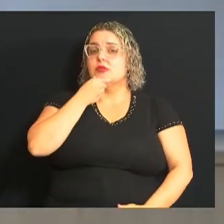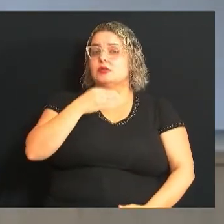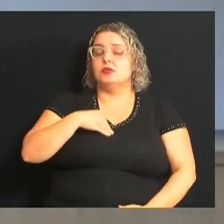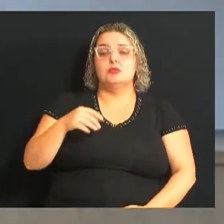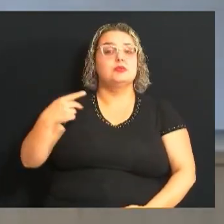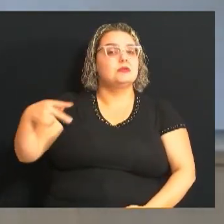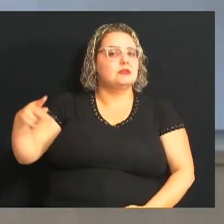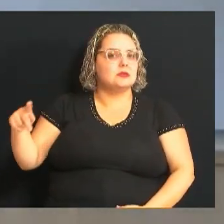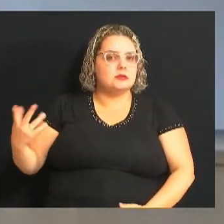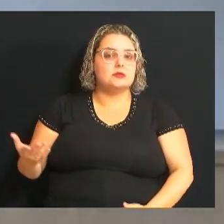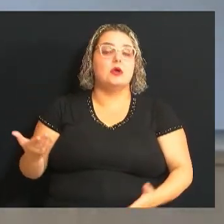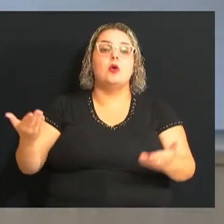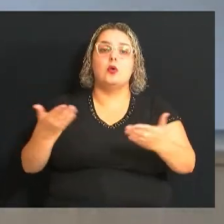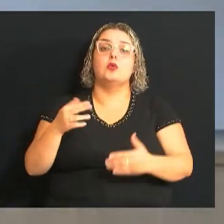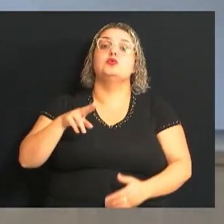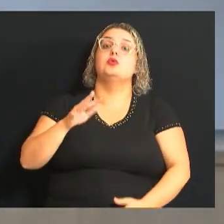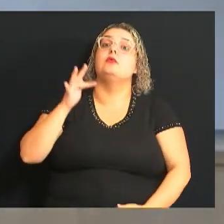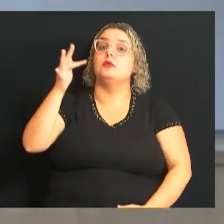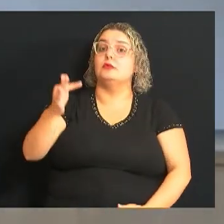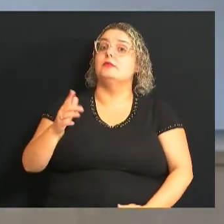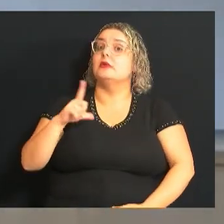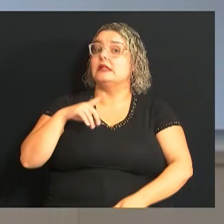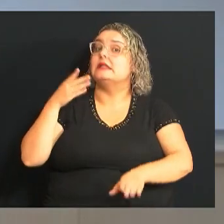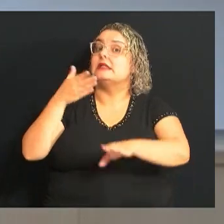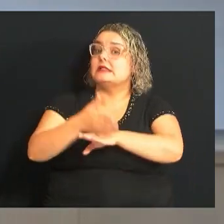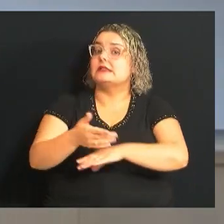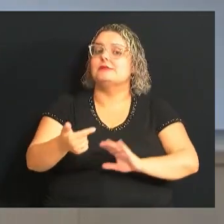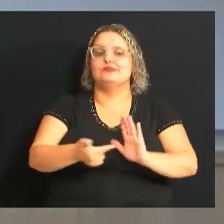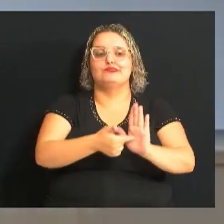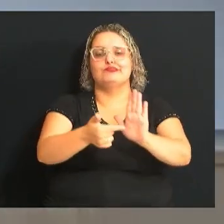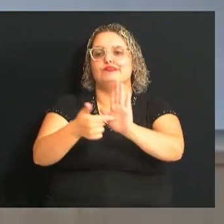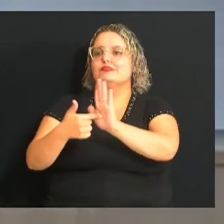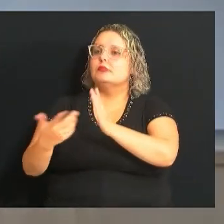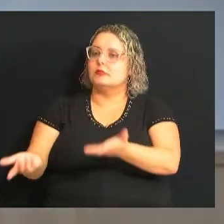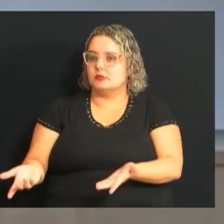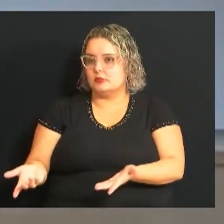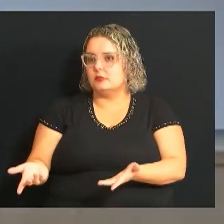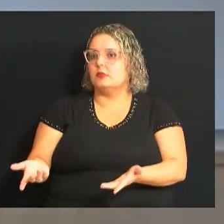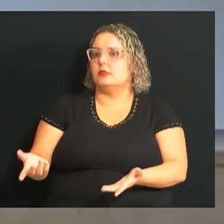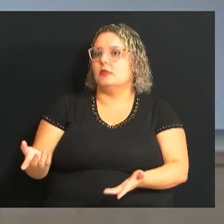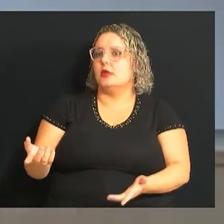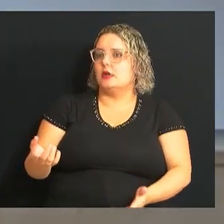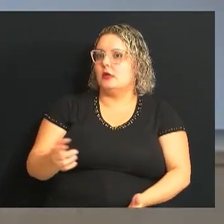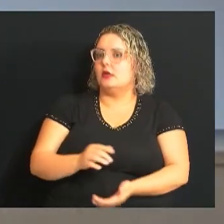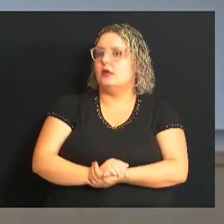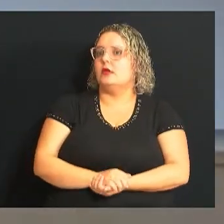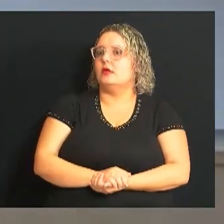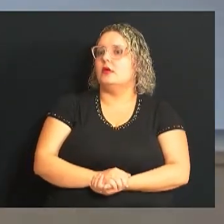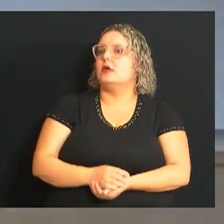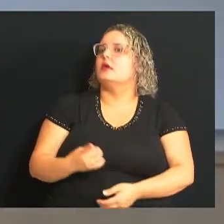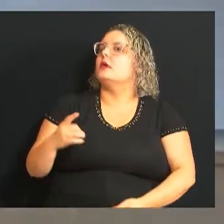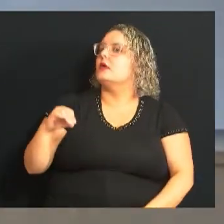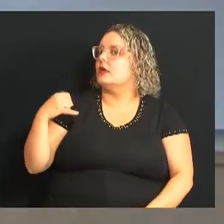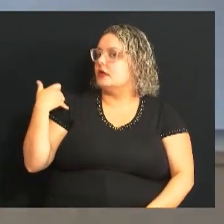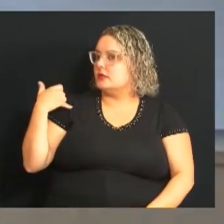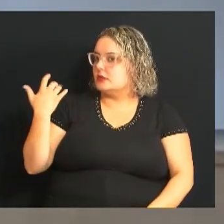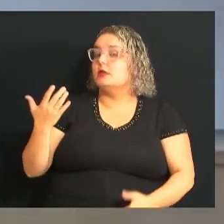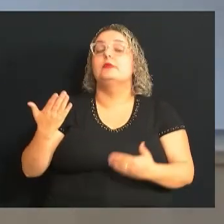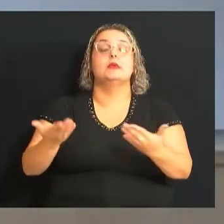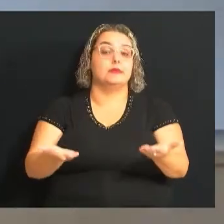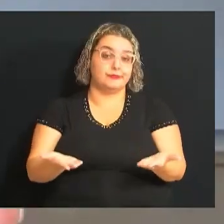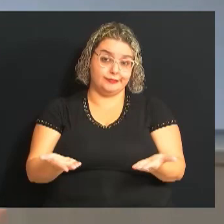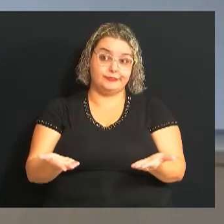ou futuramente eles vão ter acesso a essa exposição. E isso vale para qualquer... Pois é, então já